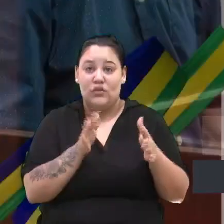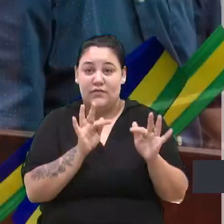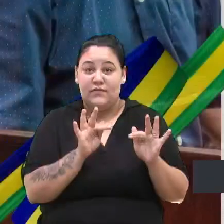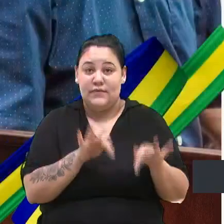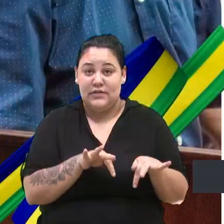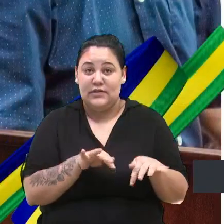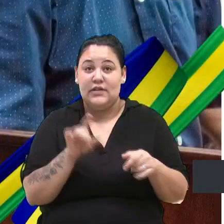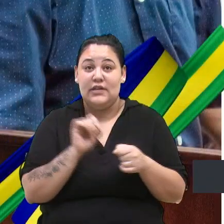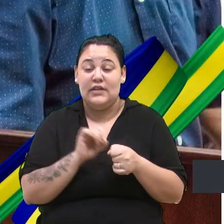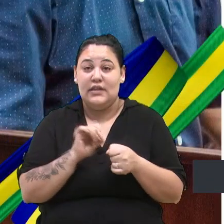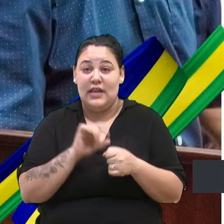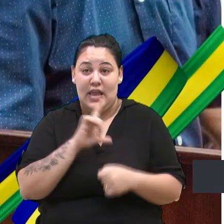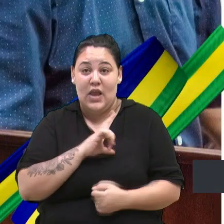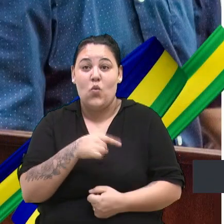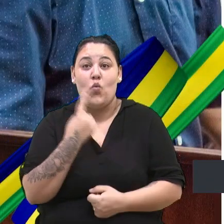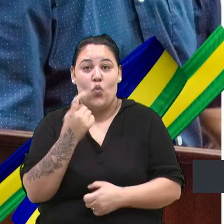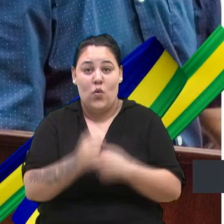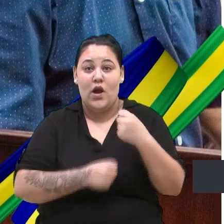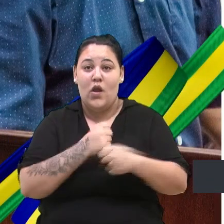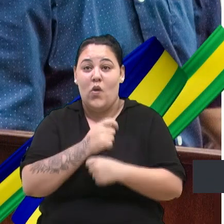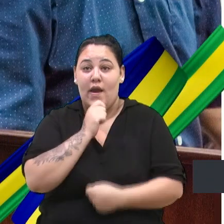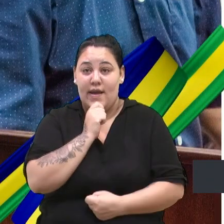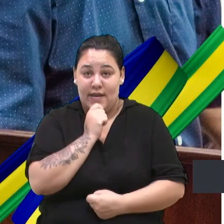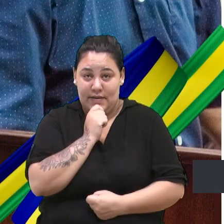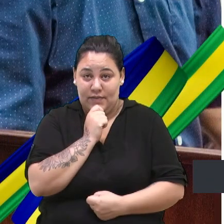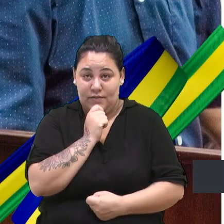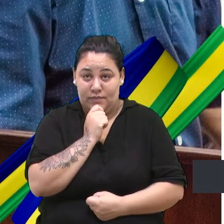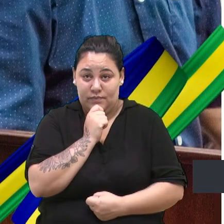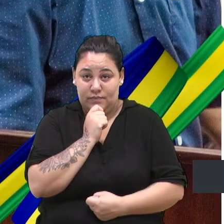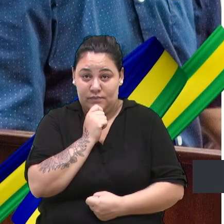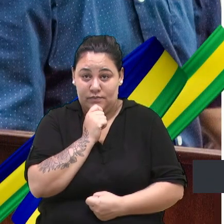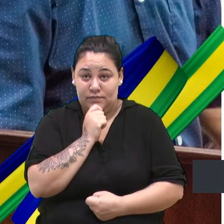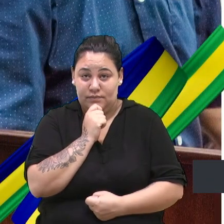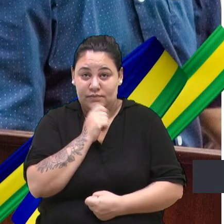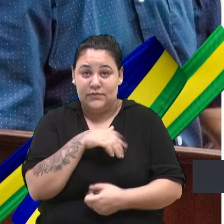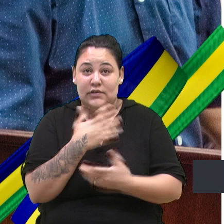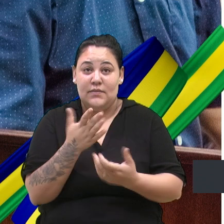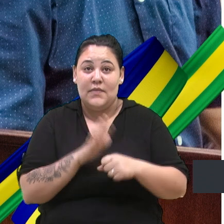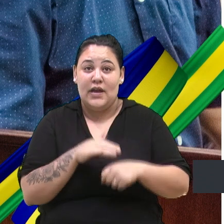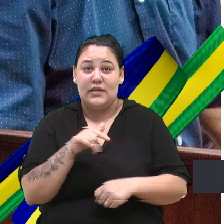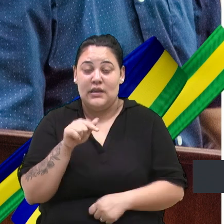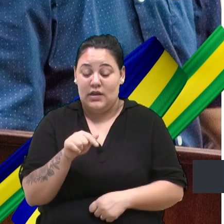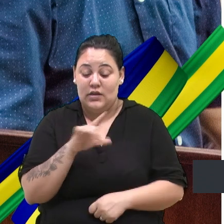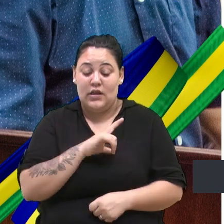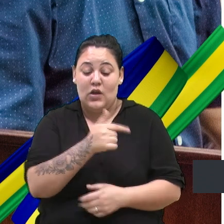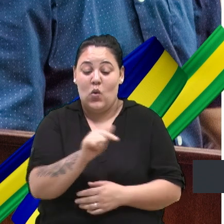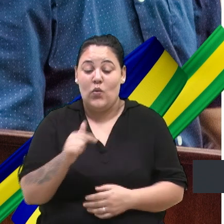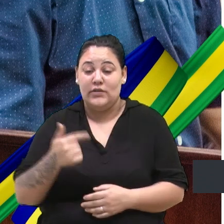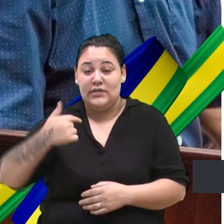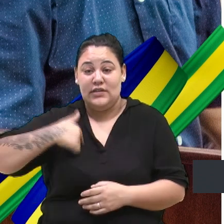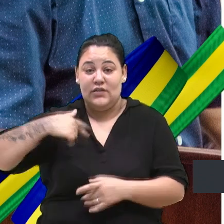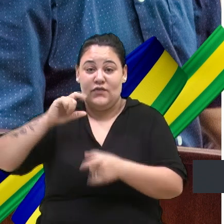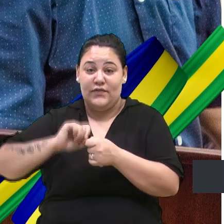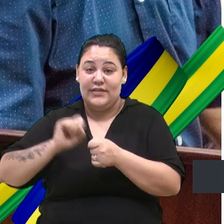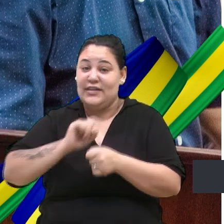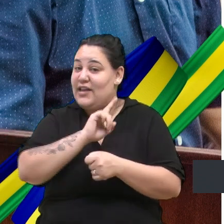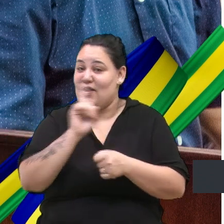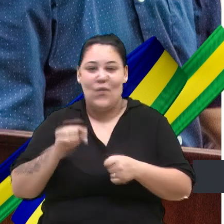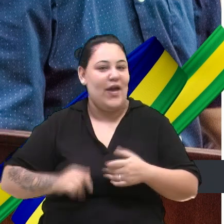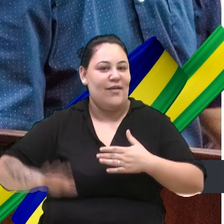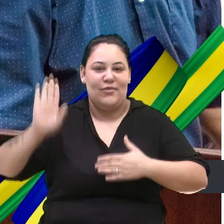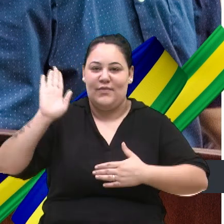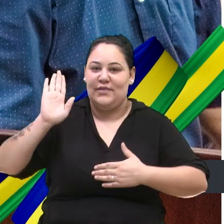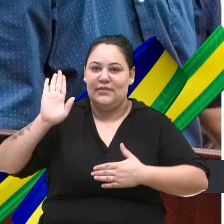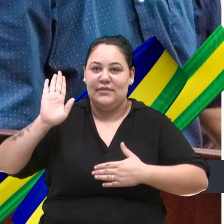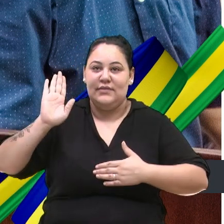ano. Só que além destas 7, tem outras que ele cumpriu que não eram promessas e que